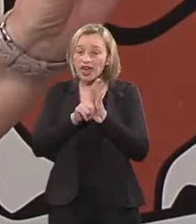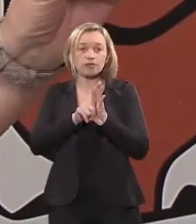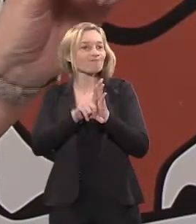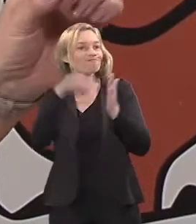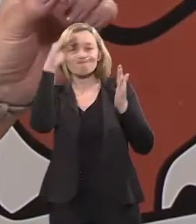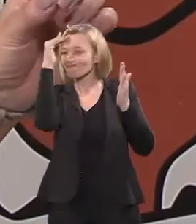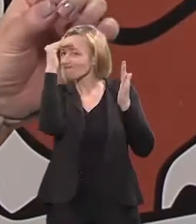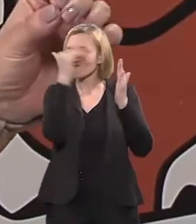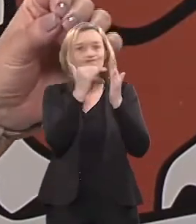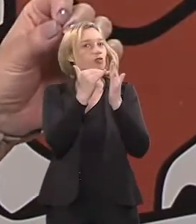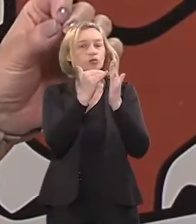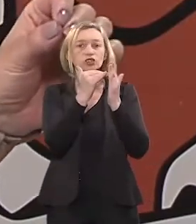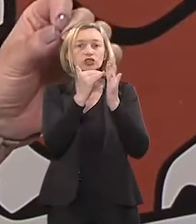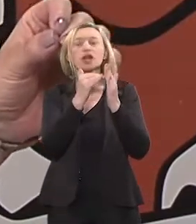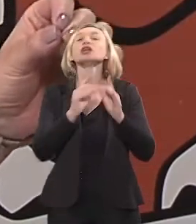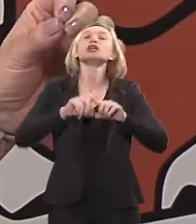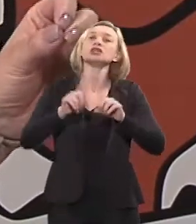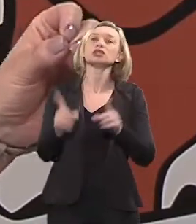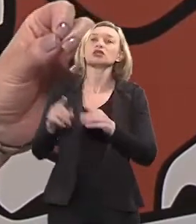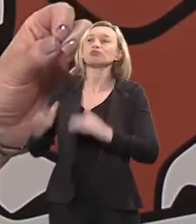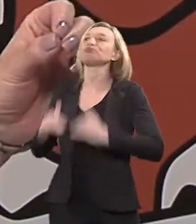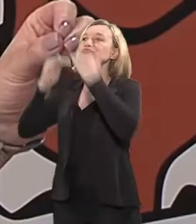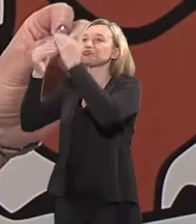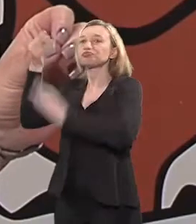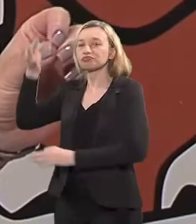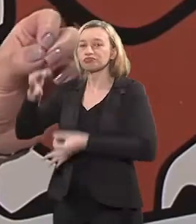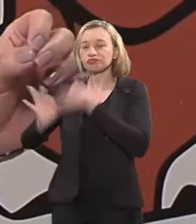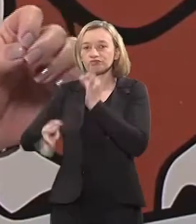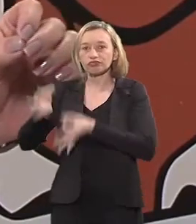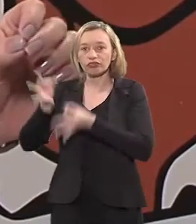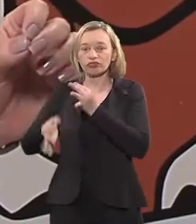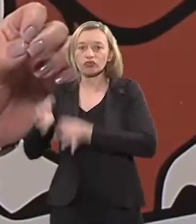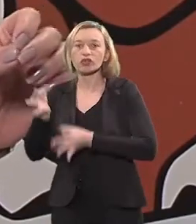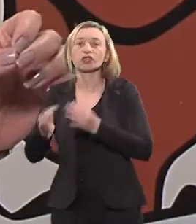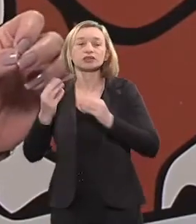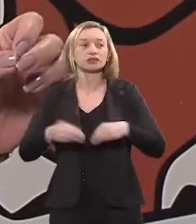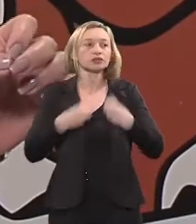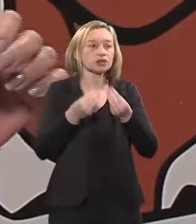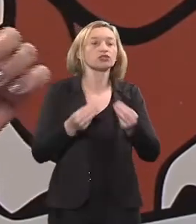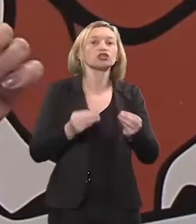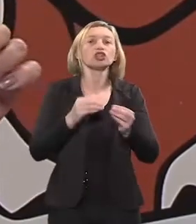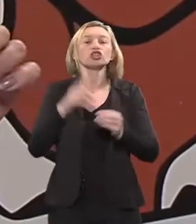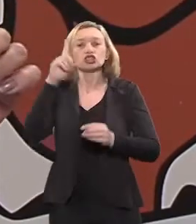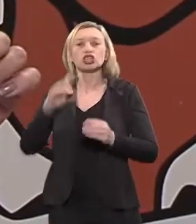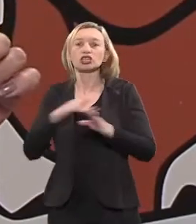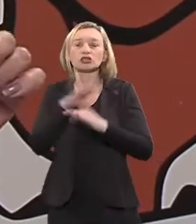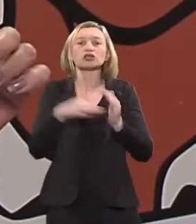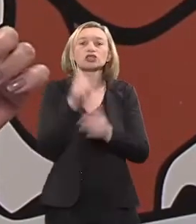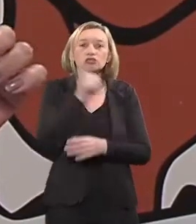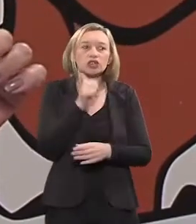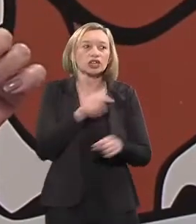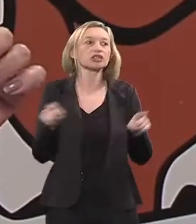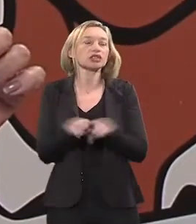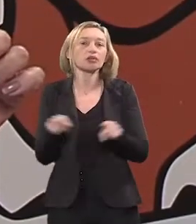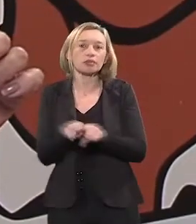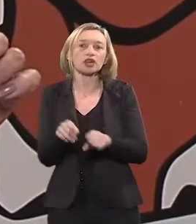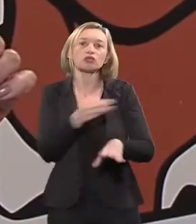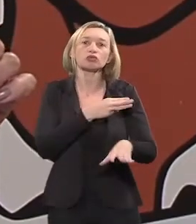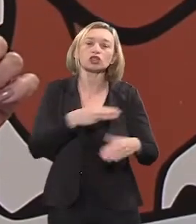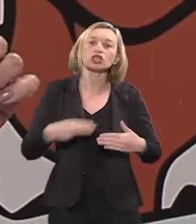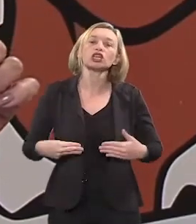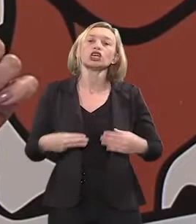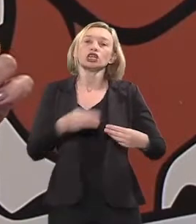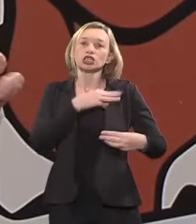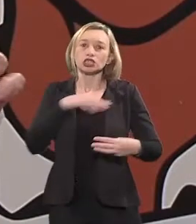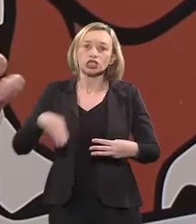respeitada. Então, já tivemos uma decisão do Supremo Tribunal Federal garantindo a todas essas mulheres, e ali também o ministro incluiu